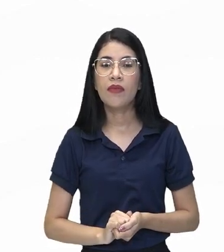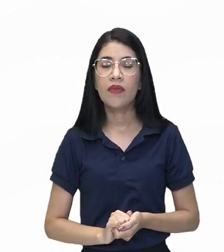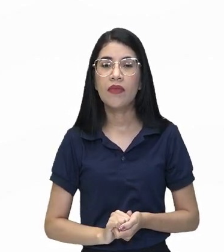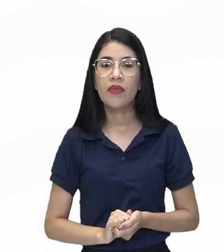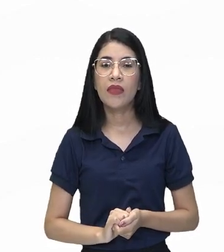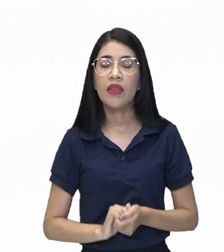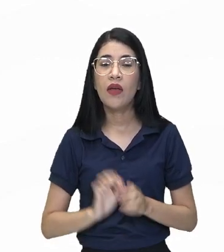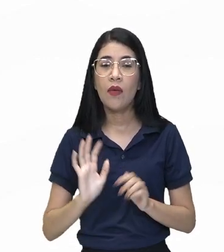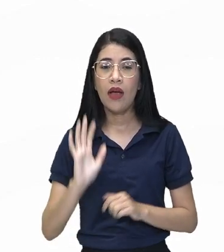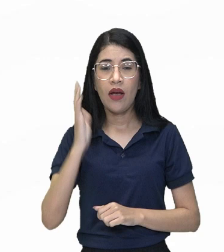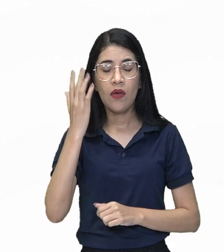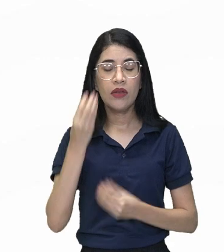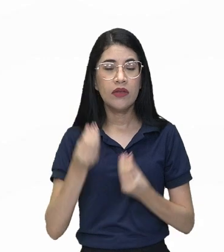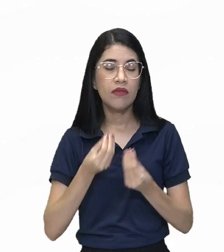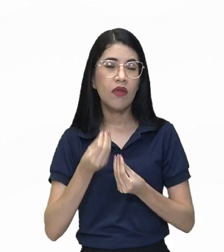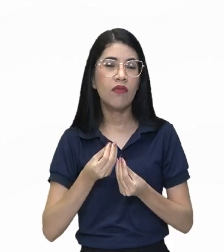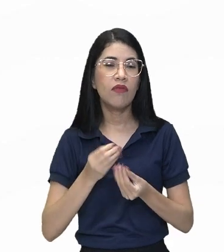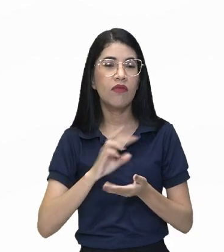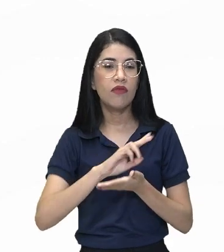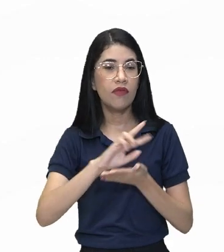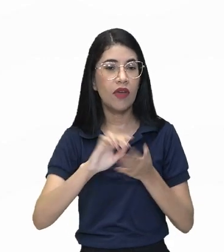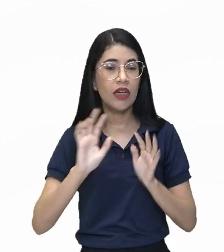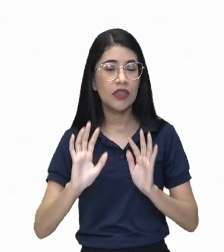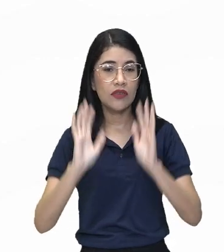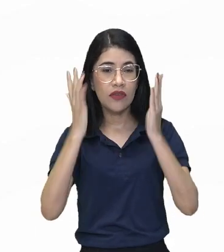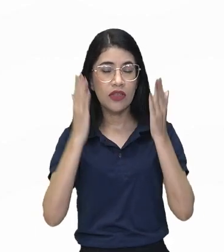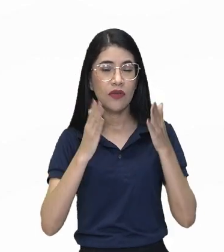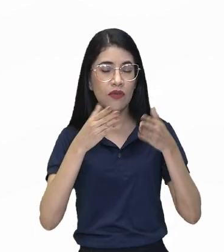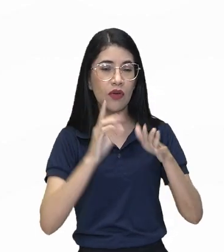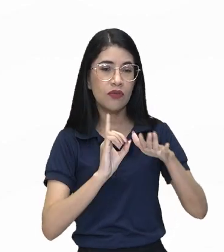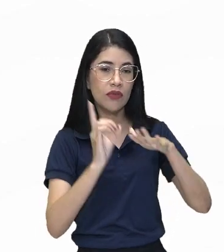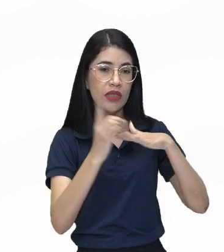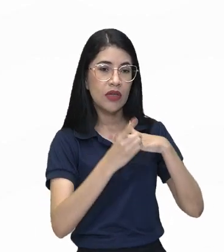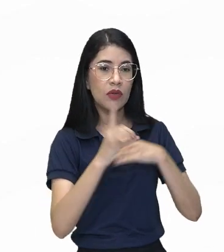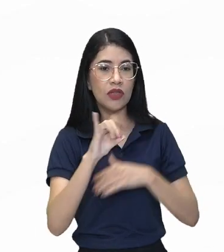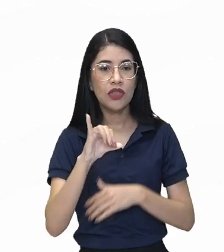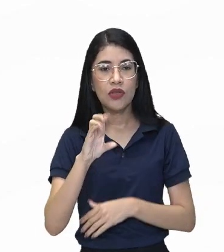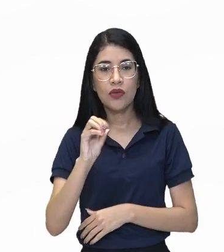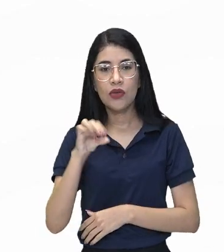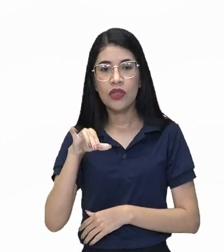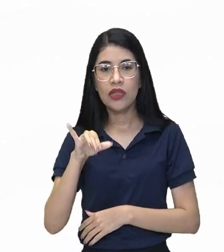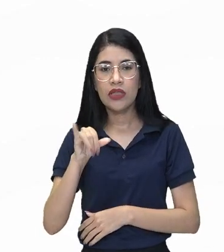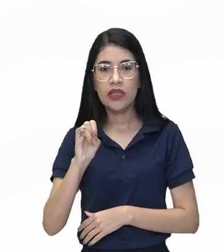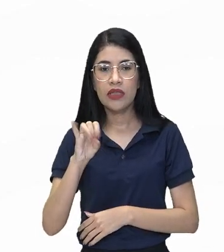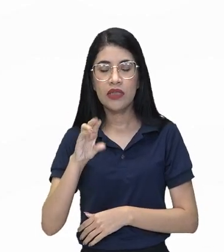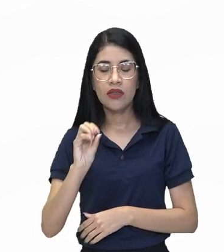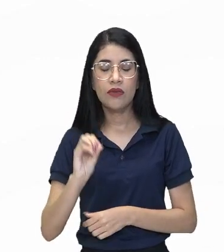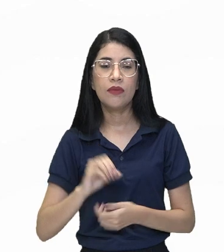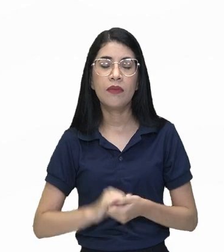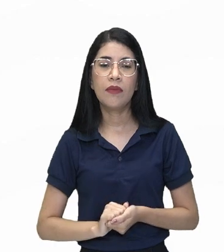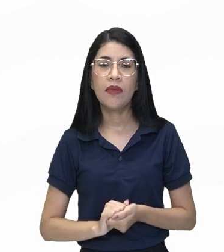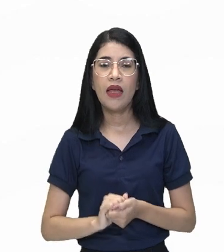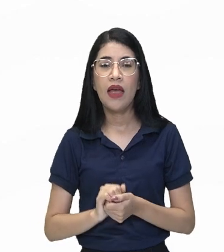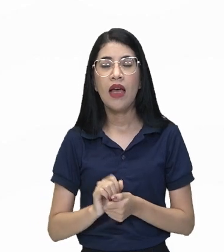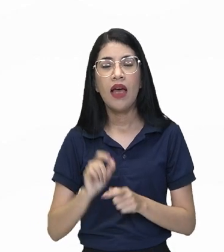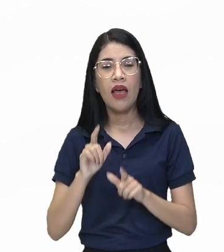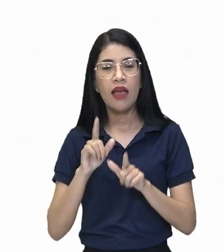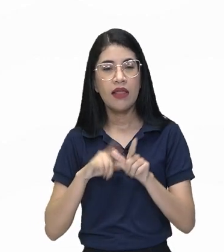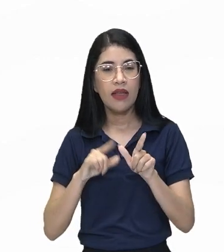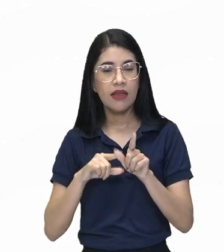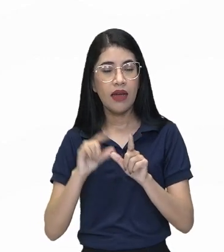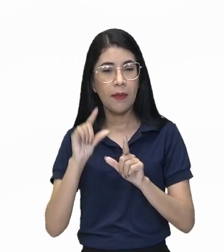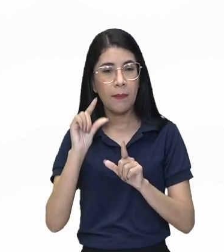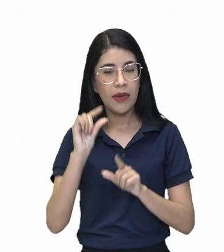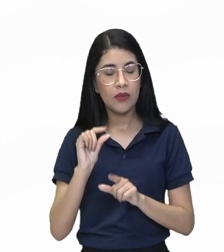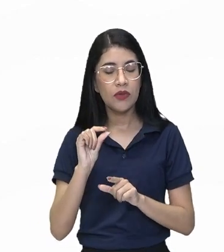aconteceu através das celebrações para o deus Dionísio. Esse deus, ele é escrito com letras minúsculas, tá? Porque